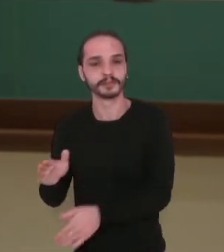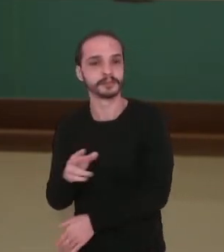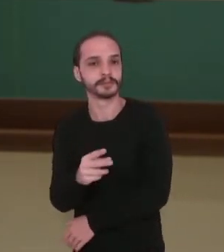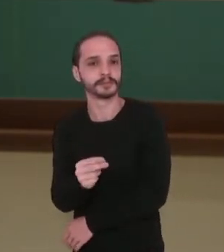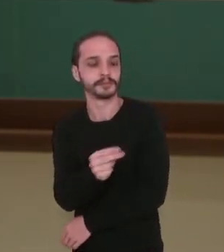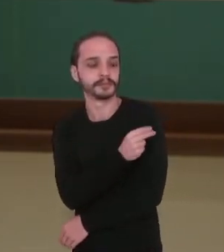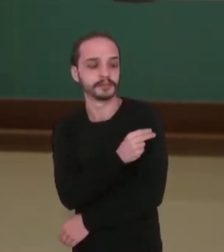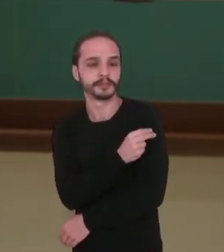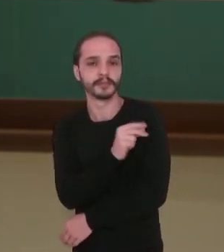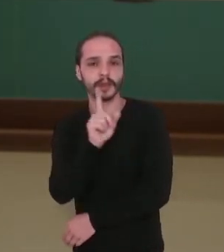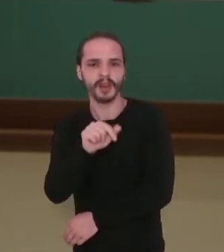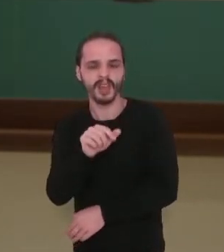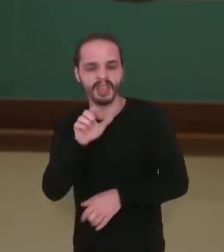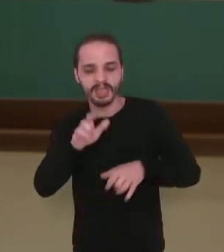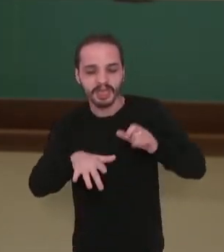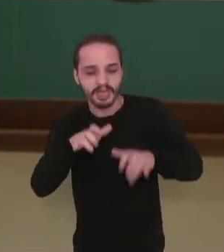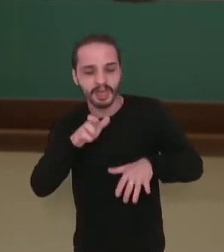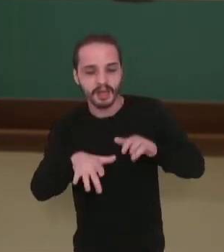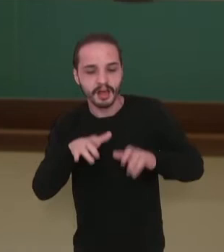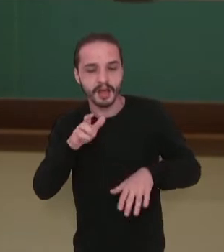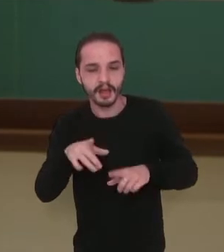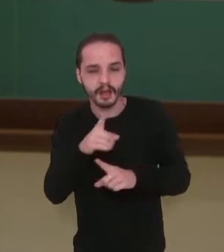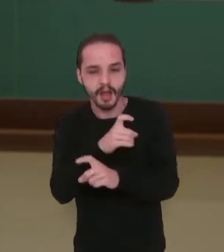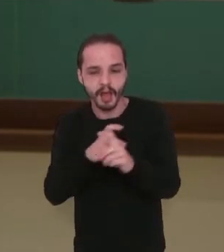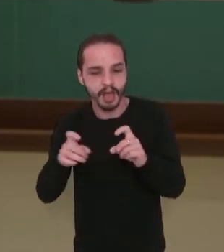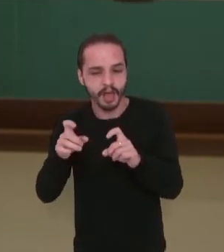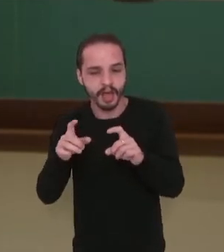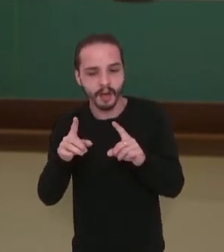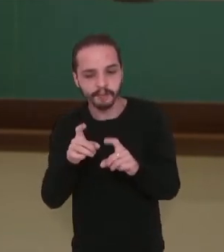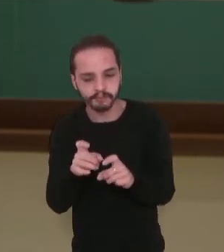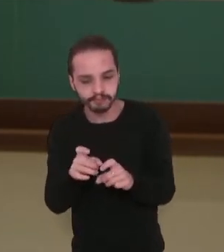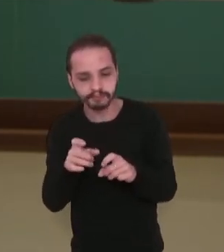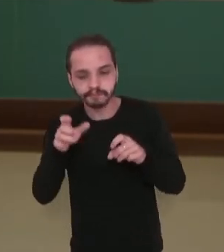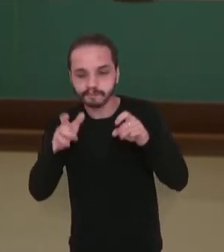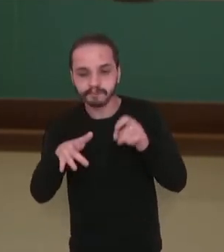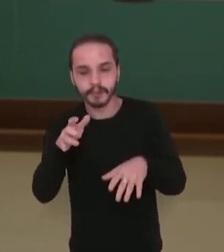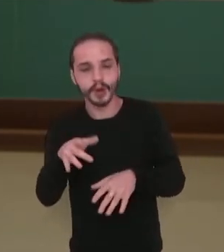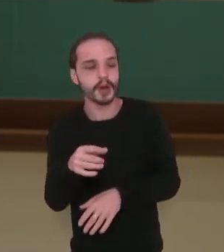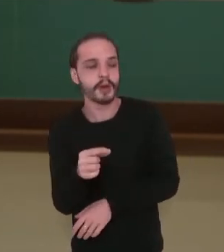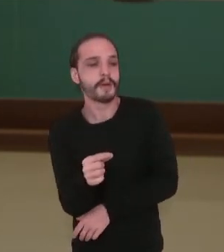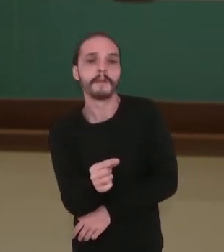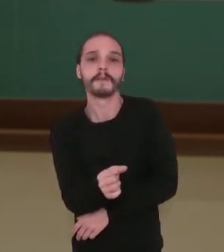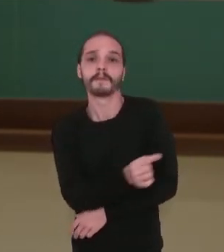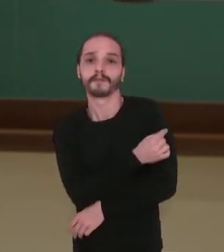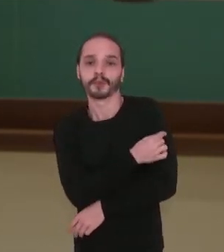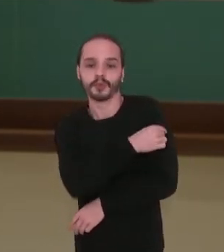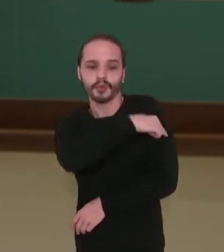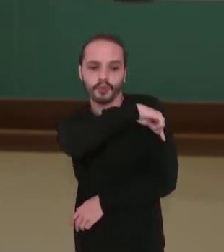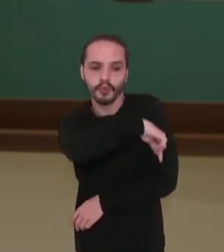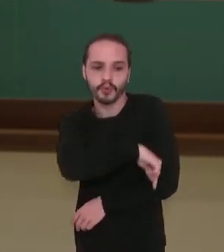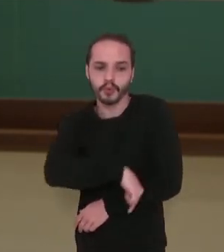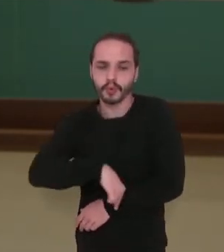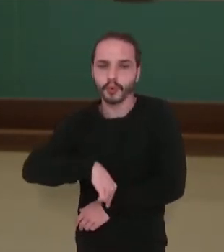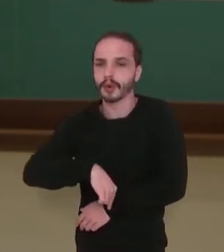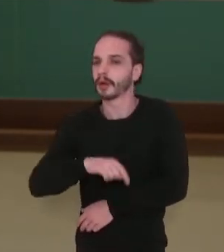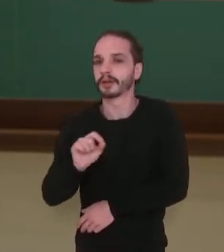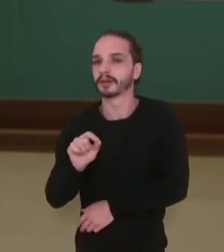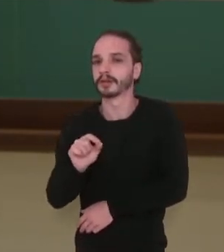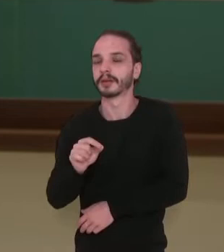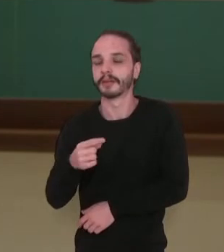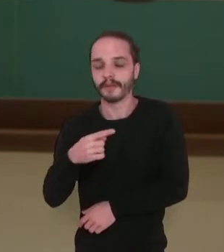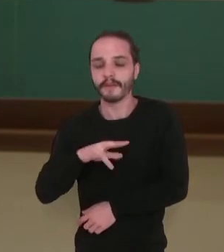esses restos de micro-organismos que estão ali inativos, o que eles vão fazer ao serem inseridos ali no nosso corpo? Eles